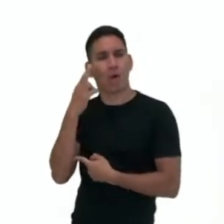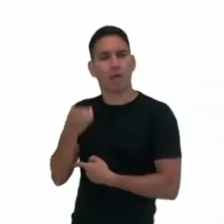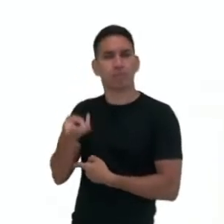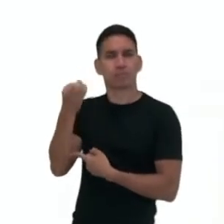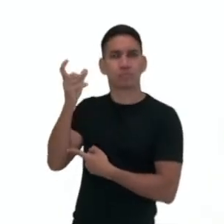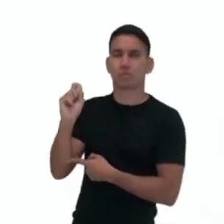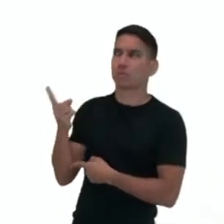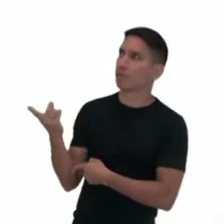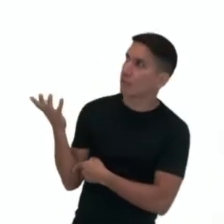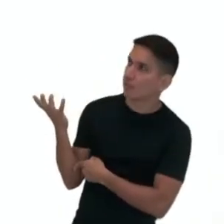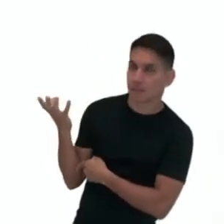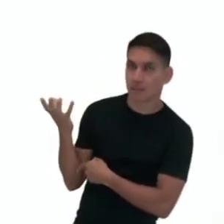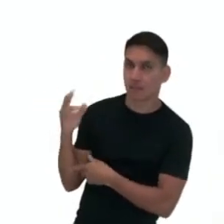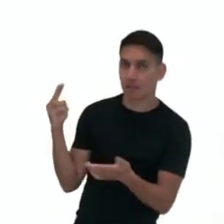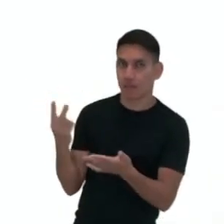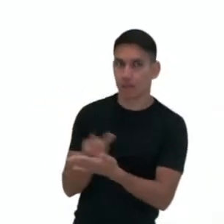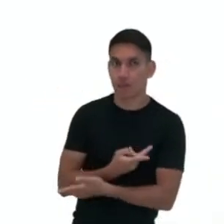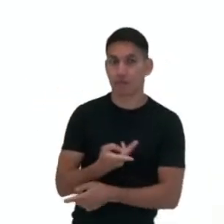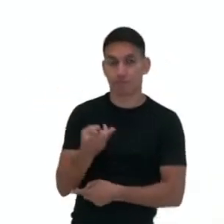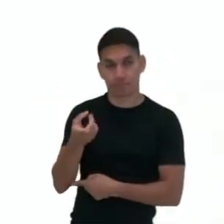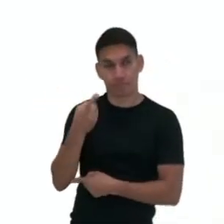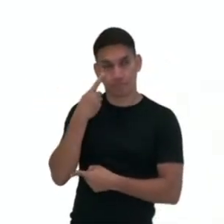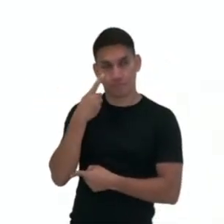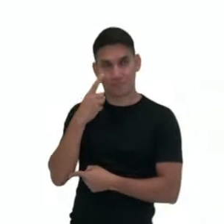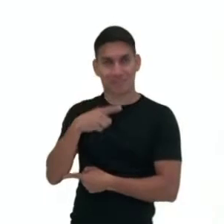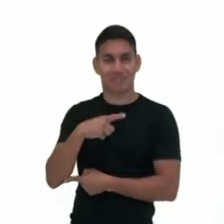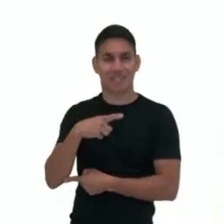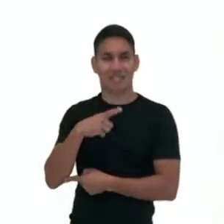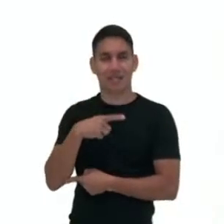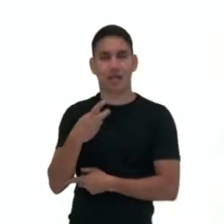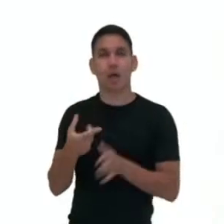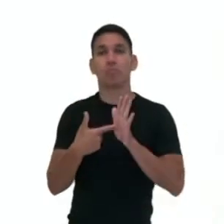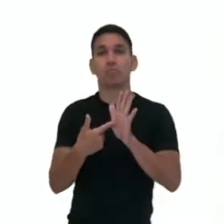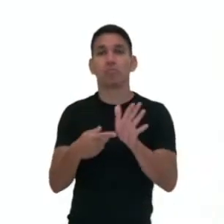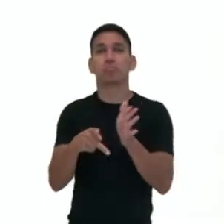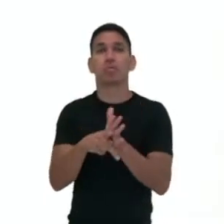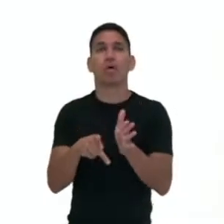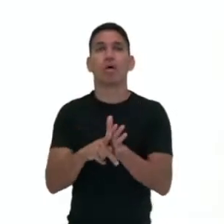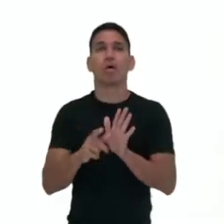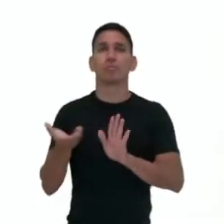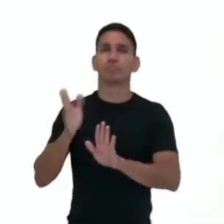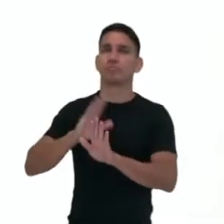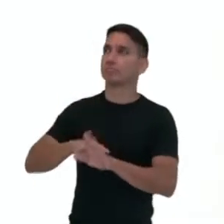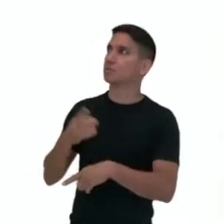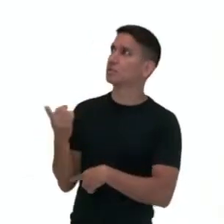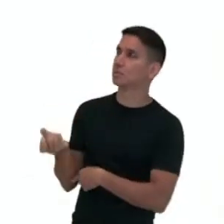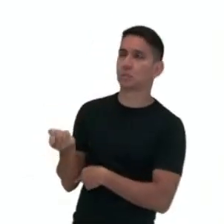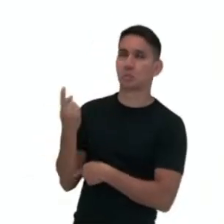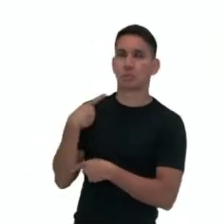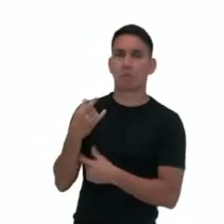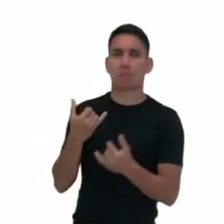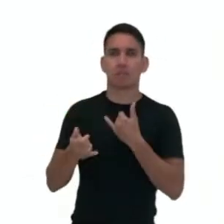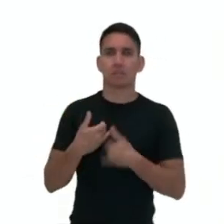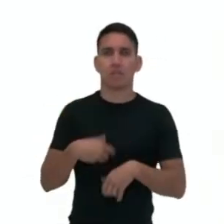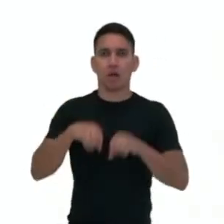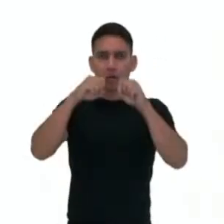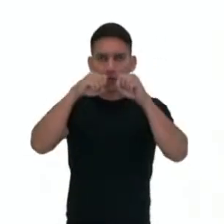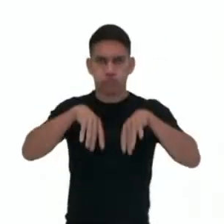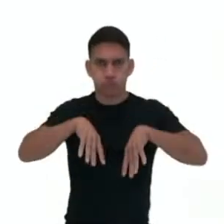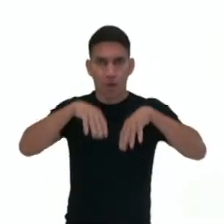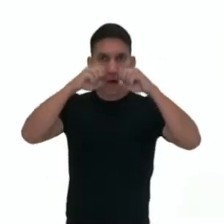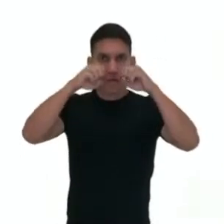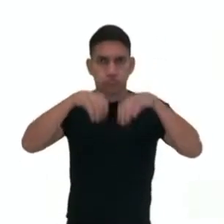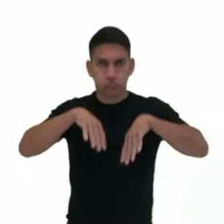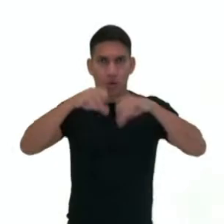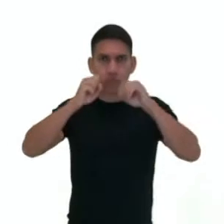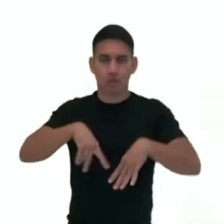Eis que a coisa até então invisível apontou por detrás de um capão, bufando que nem touro brigão, saltando